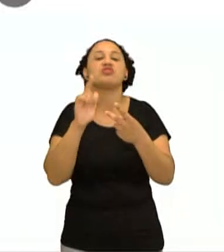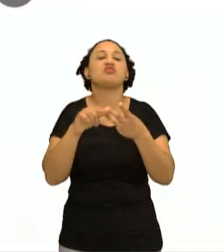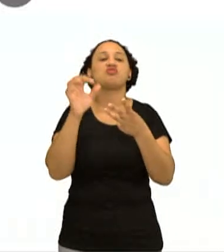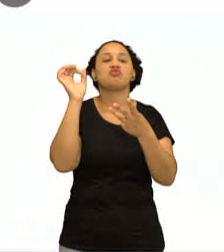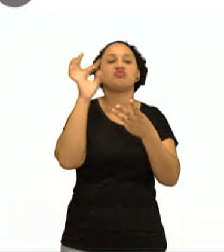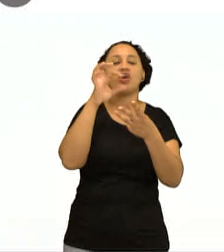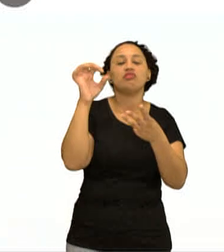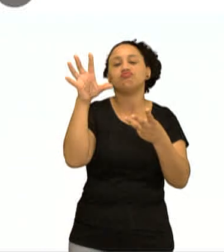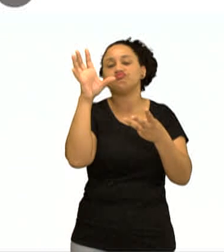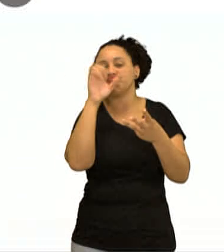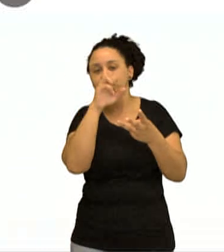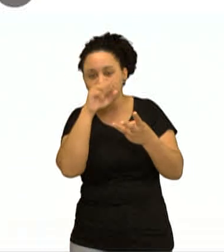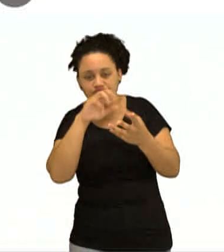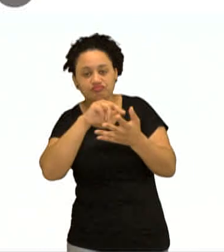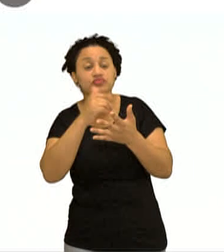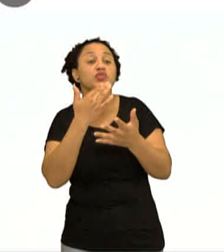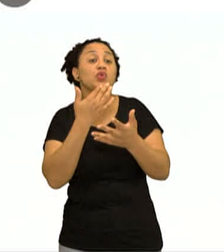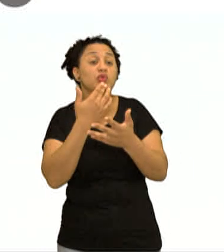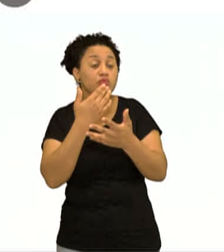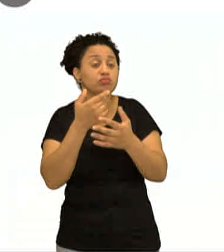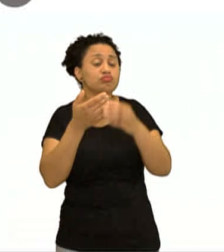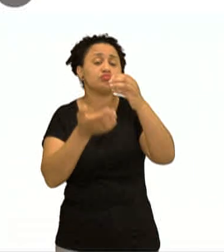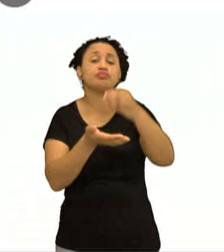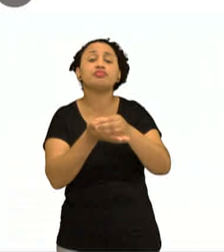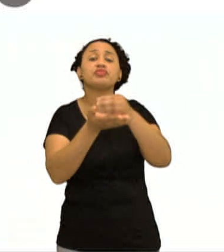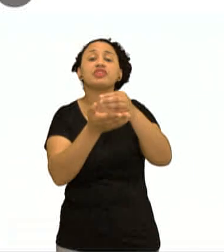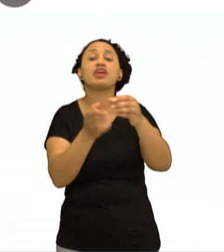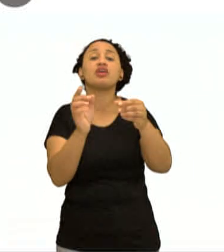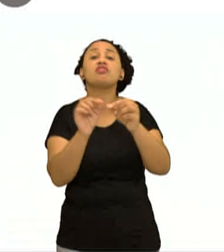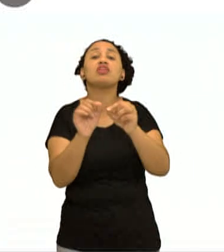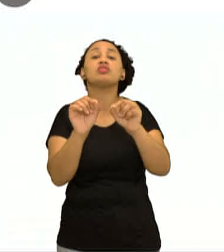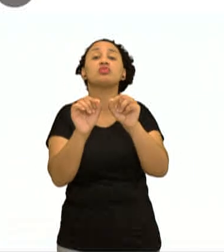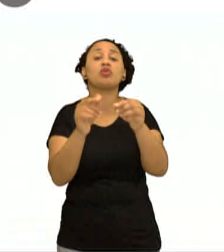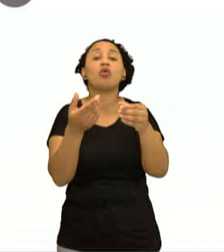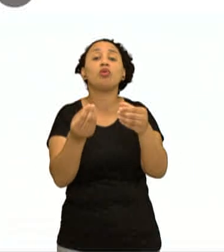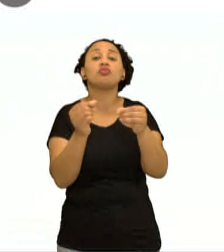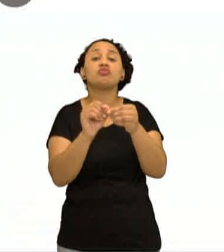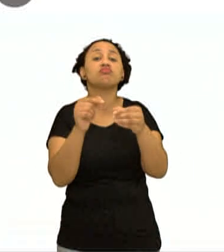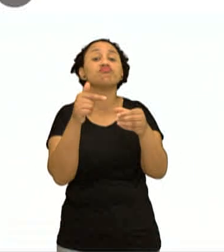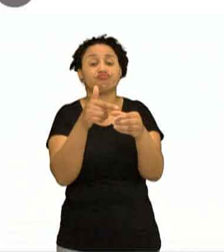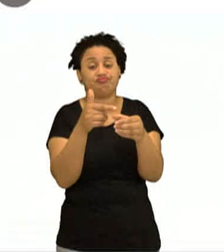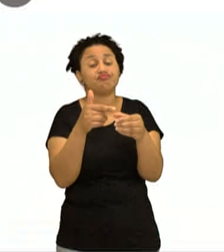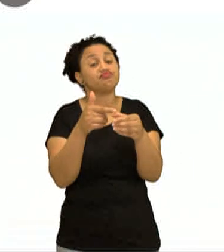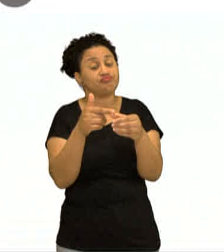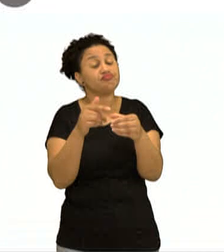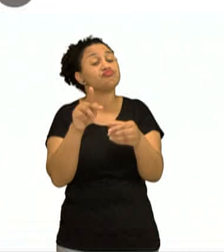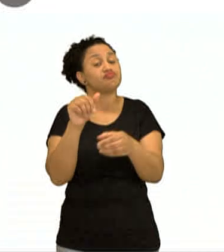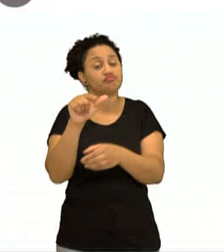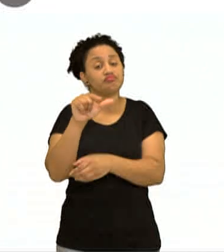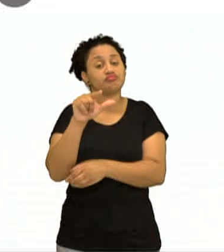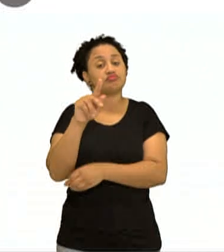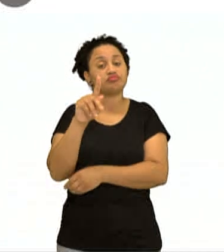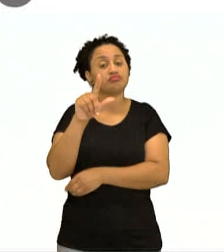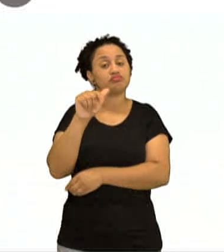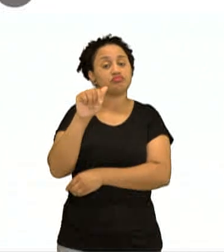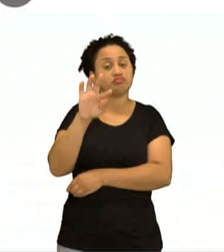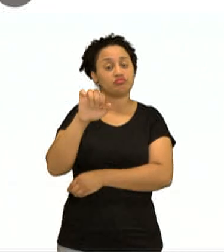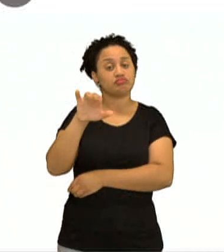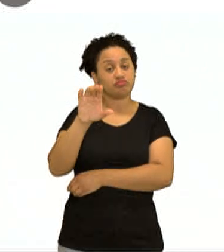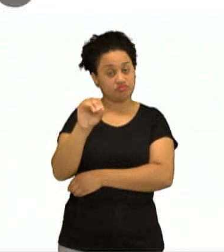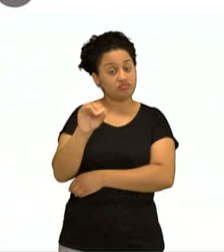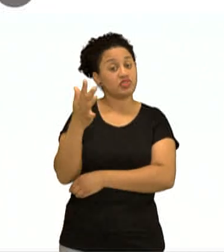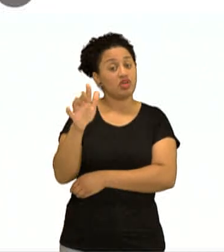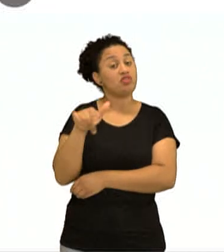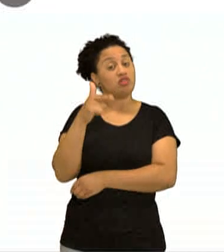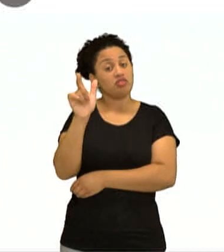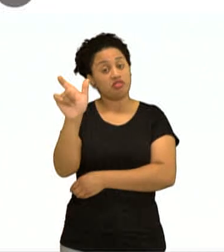verde, tem laranja. Esses potinhos são feitos do quê? Isso mesmo, de plástico. Talvez uma outra palavra que